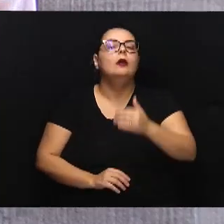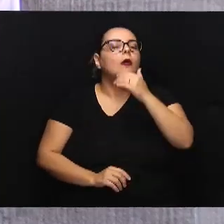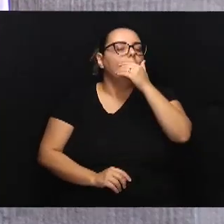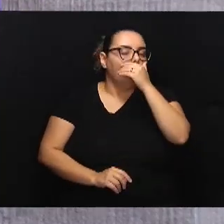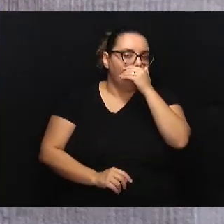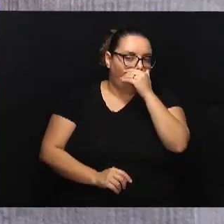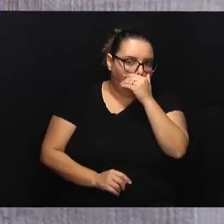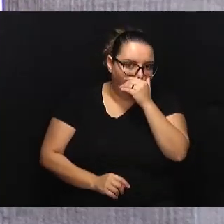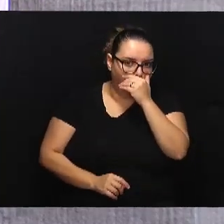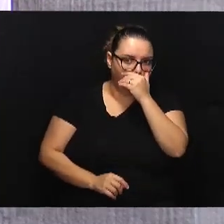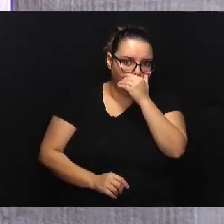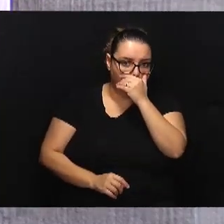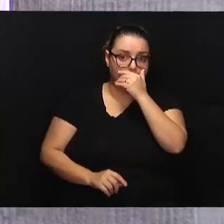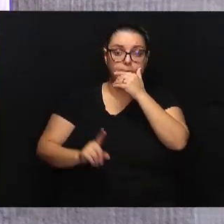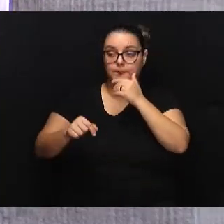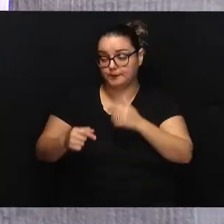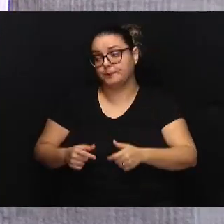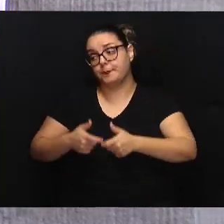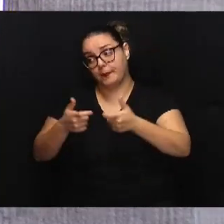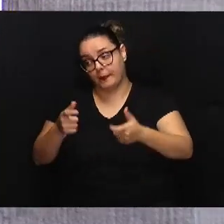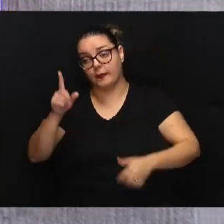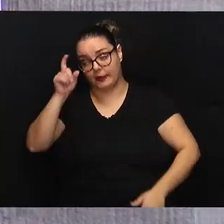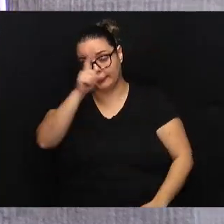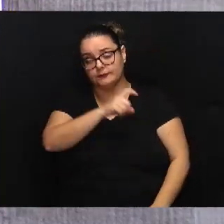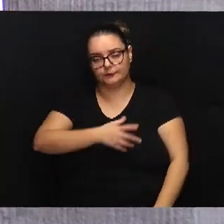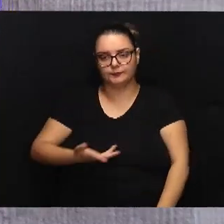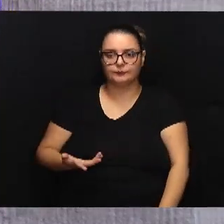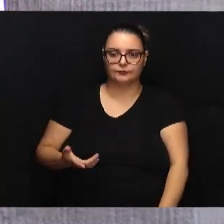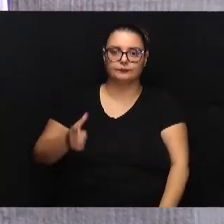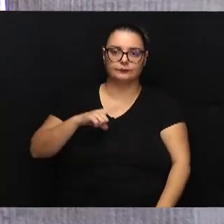né? Então, hoje, eu tenho ali um período,